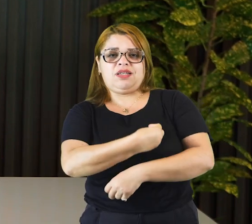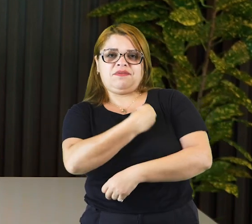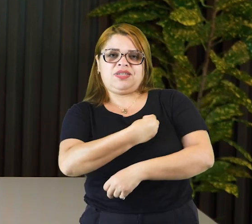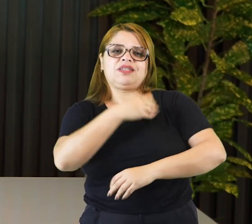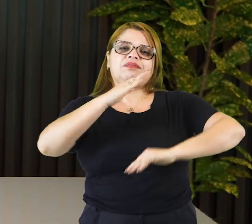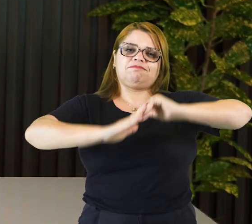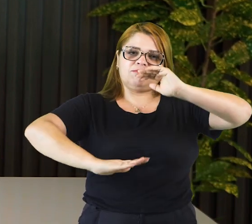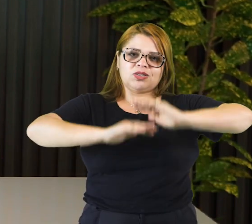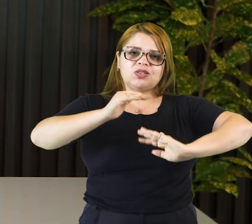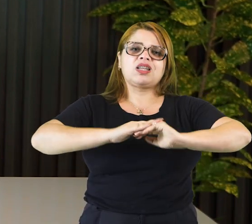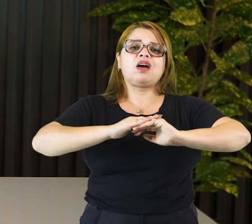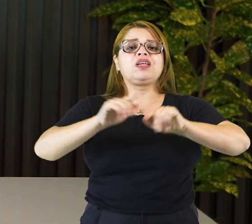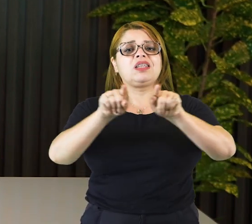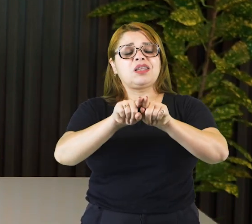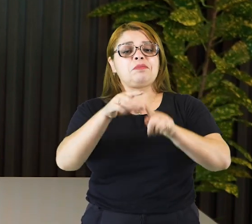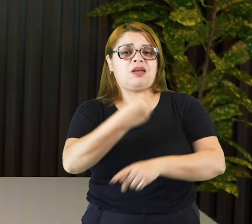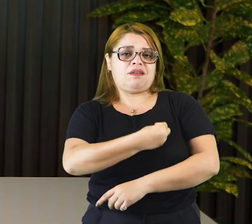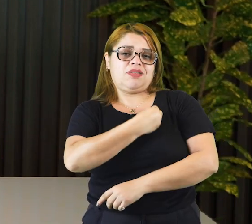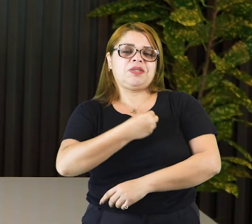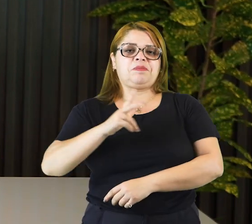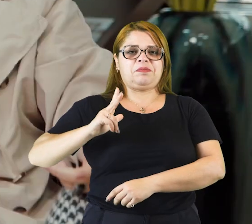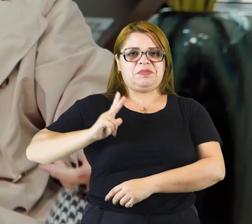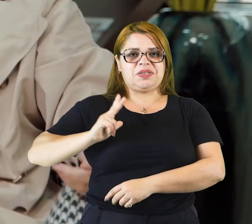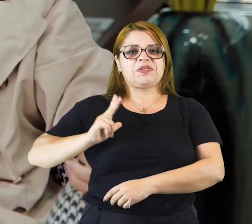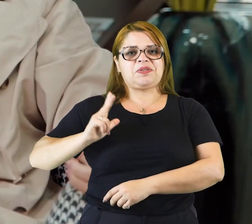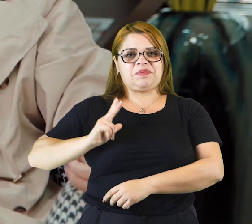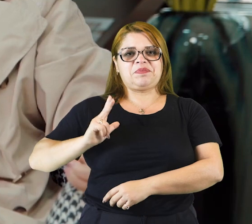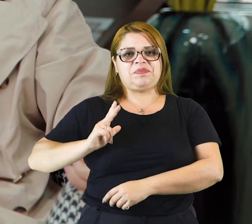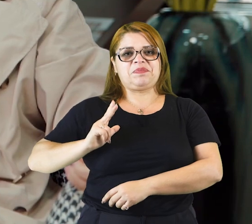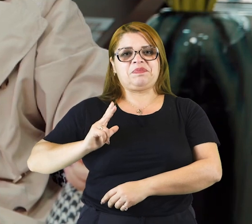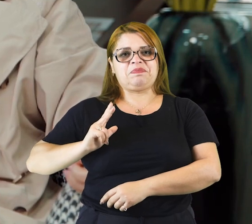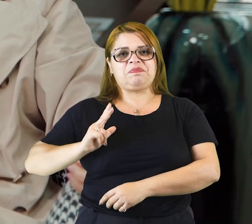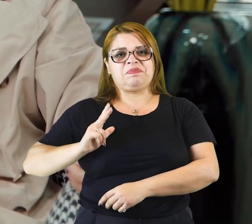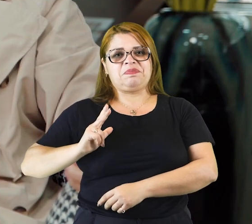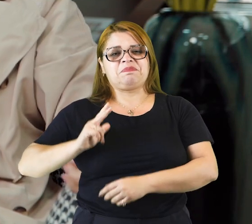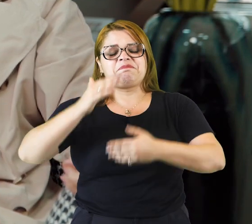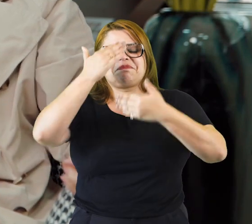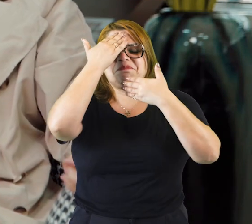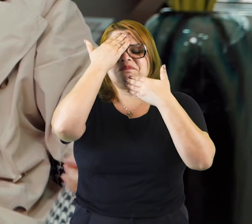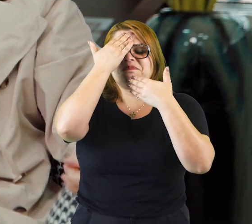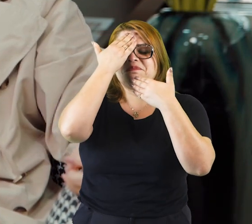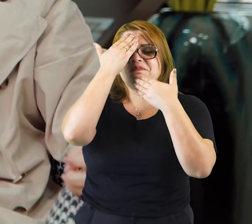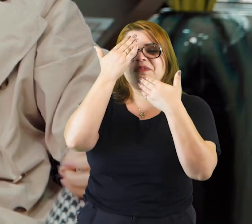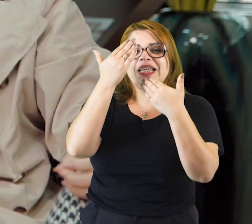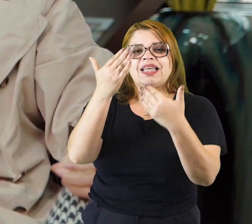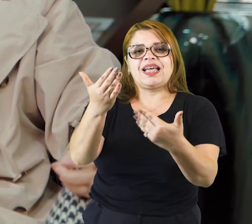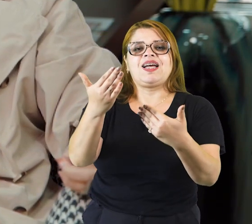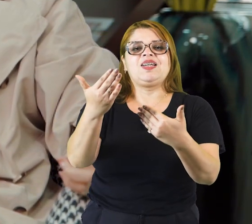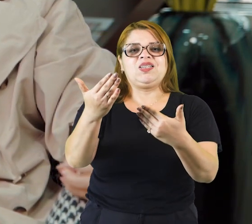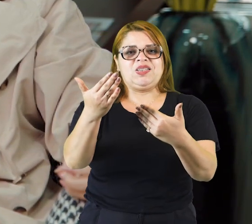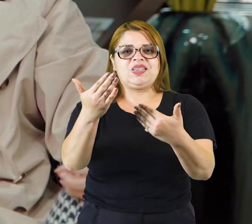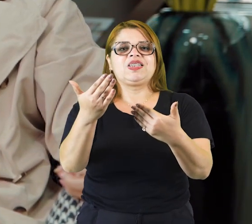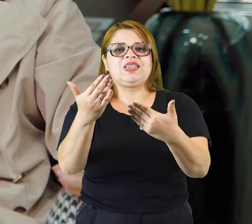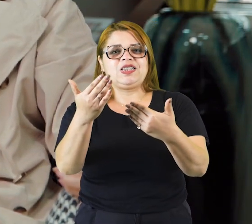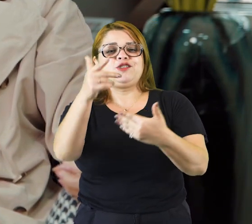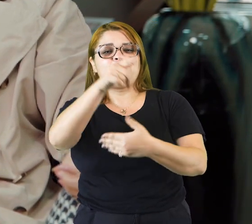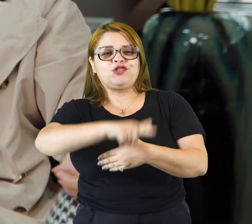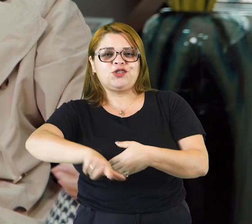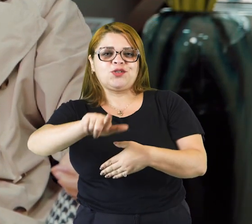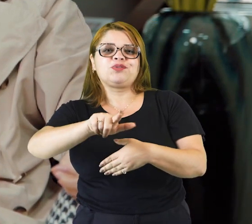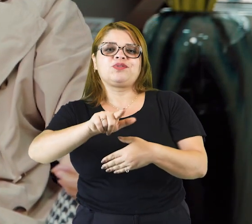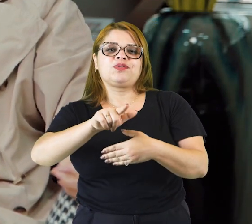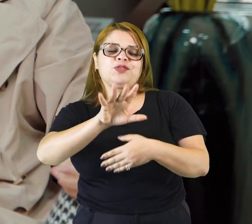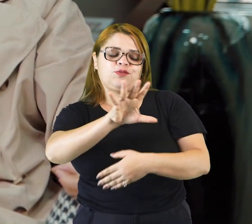vida profissional e para a nossa vida também pessoal. Minha palavra é dizer de eterna gratidão à senhora e, mais uma